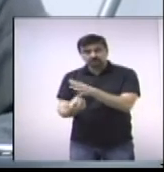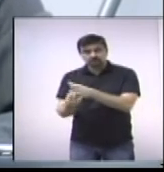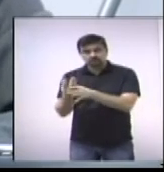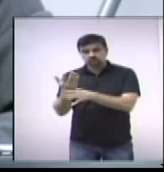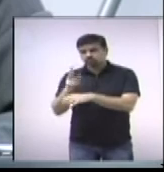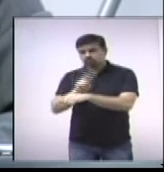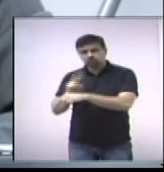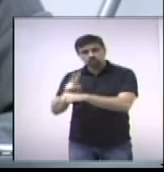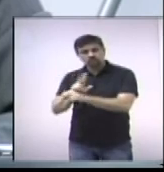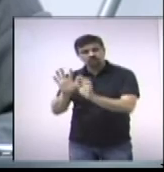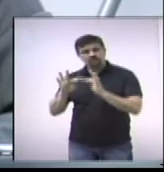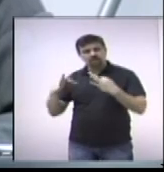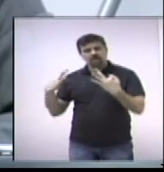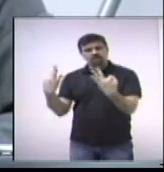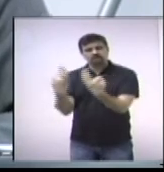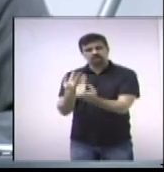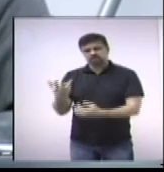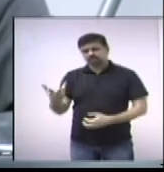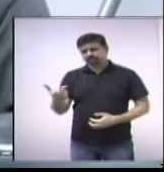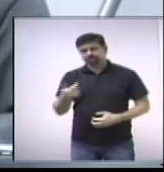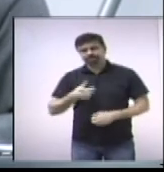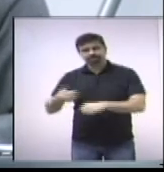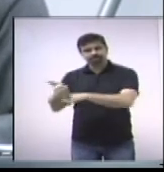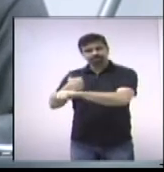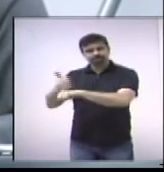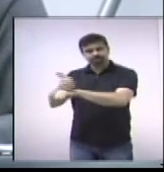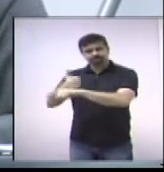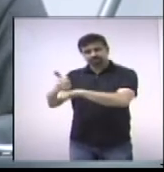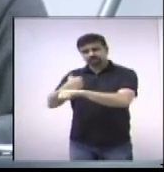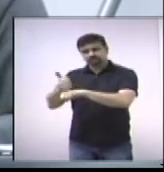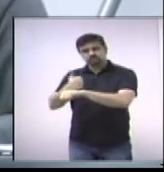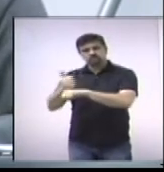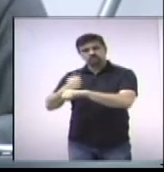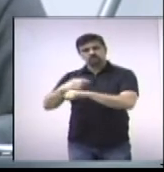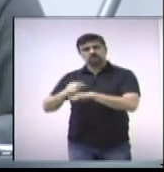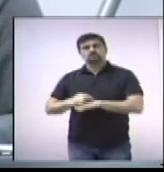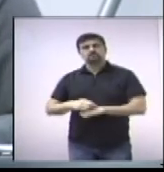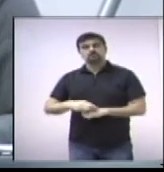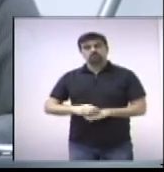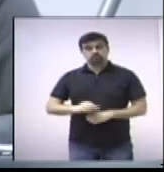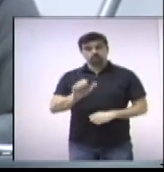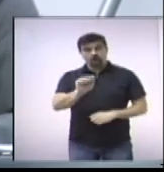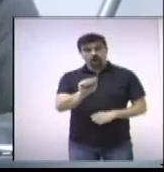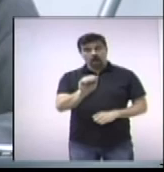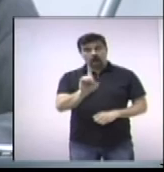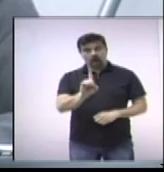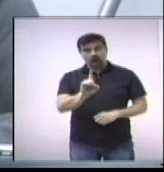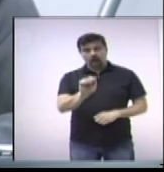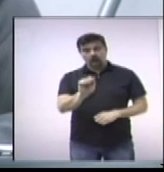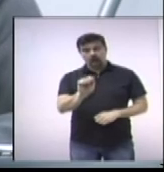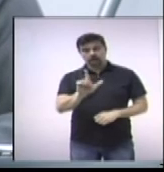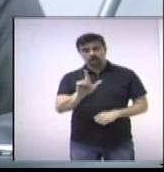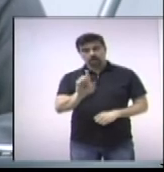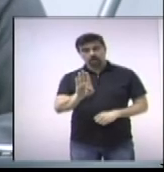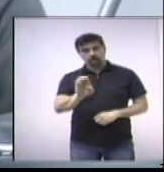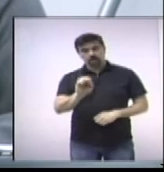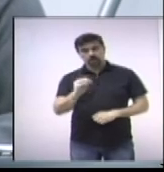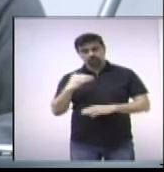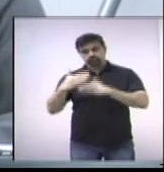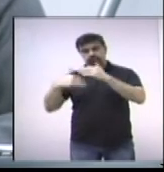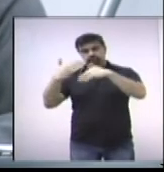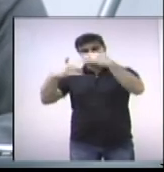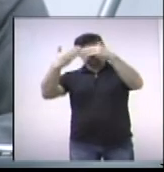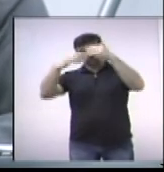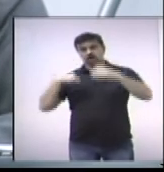e que eu tenho certeza que a carreira jurídica do doutor Adalberto ainda vai chegar muito longe. Se Deus quiser, nós ainda vamos